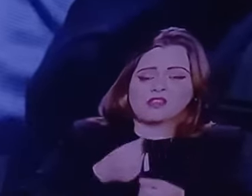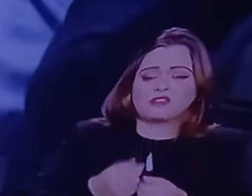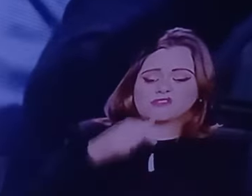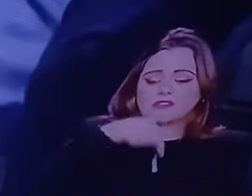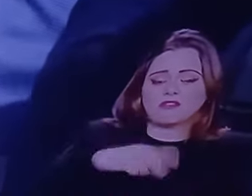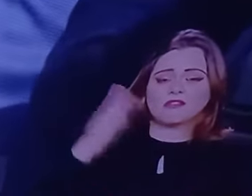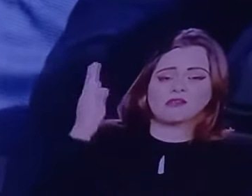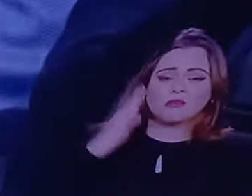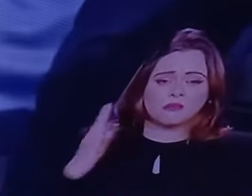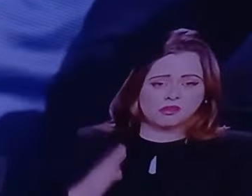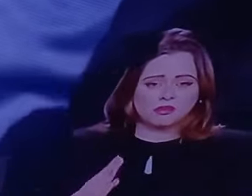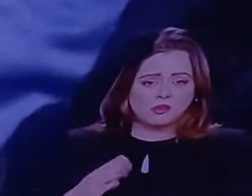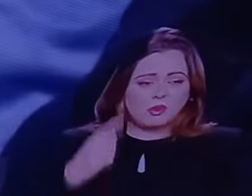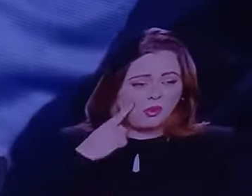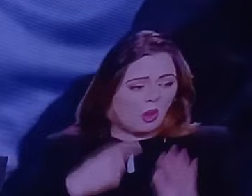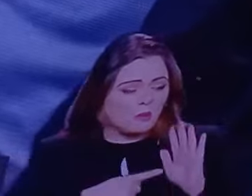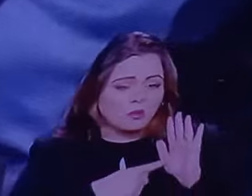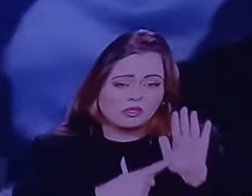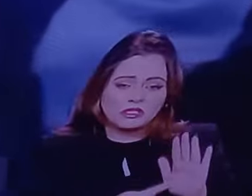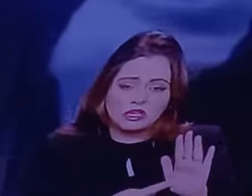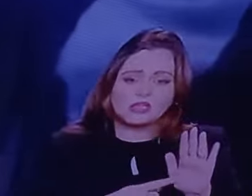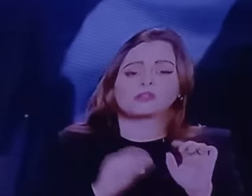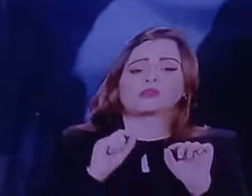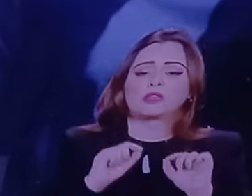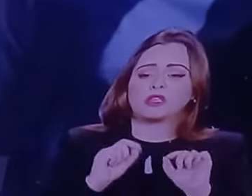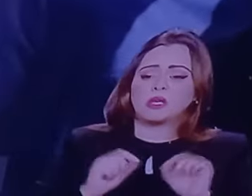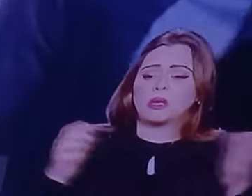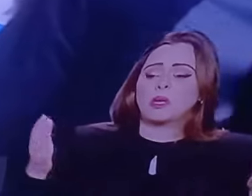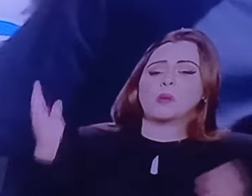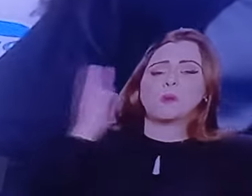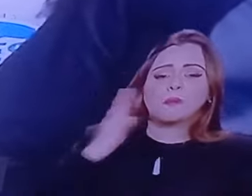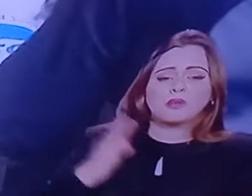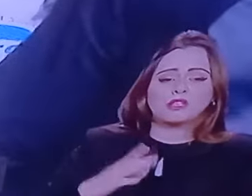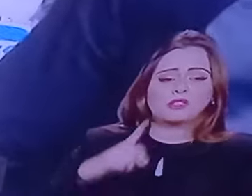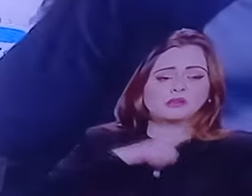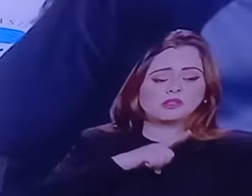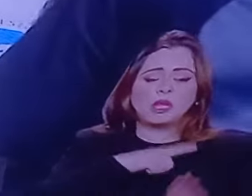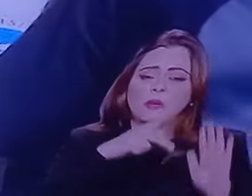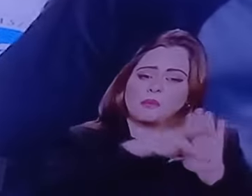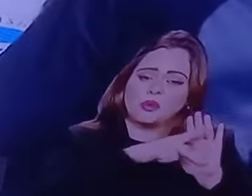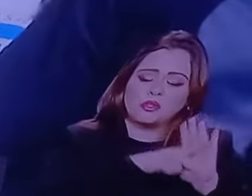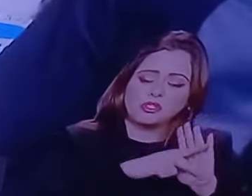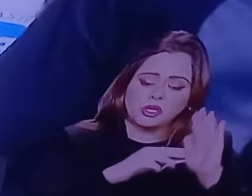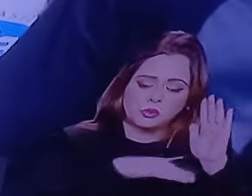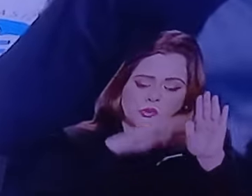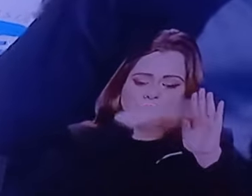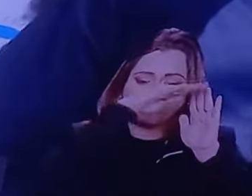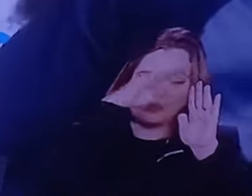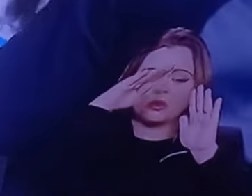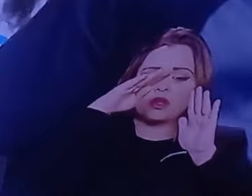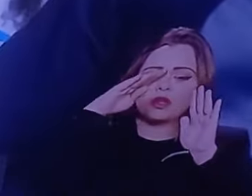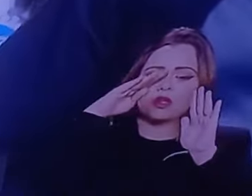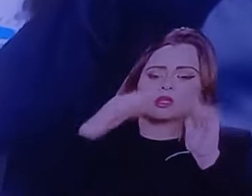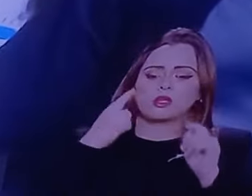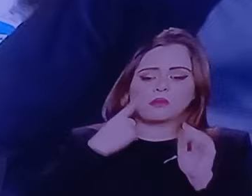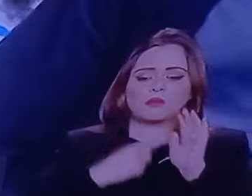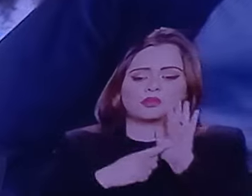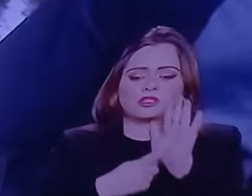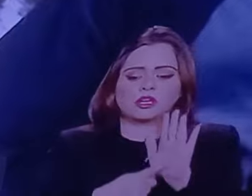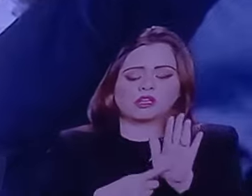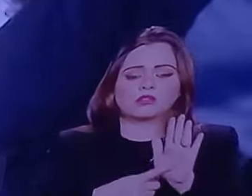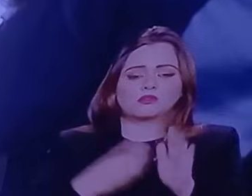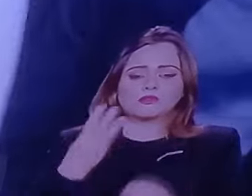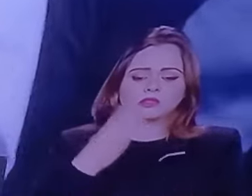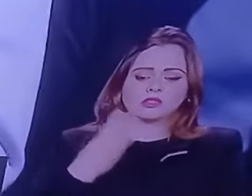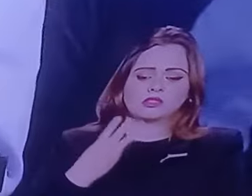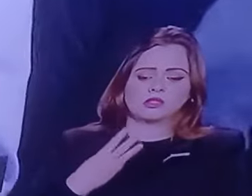E estamos mostrando para eles os grandes projetos que nós vamos apresentar no terceiro PAC. Vai ser